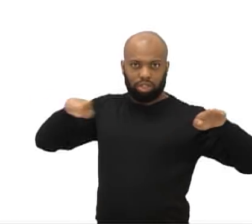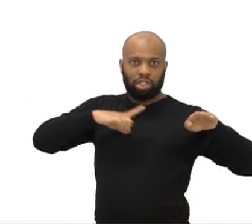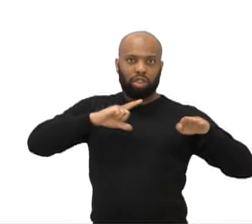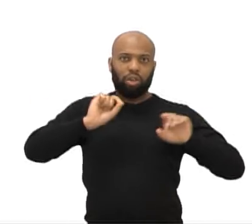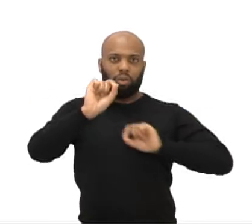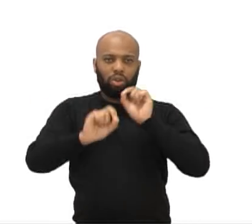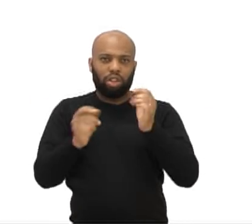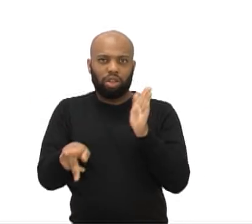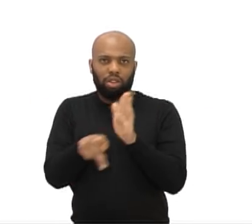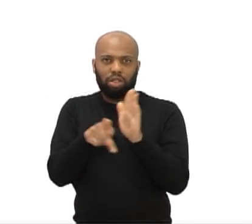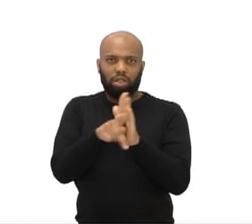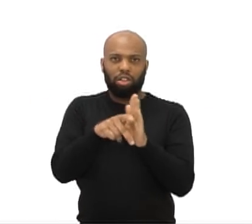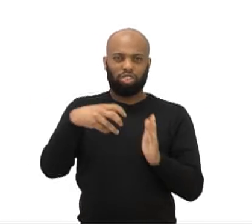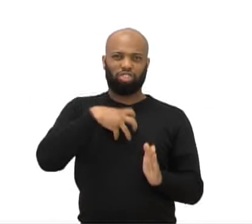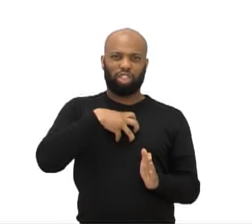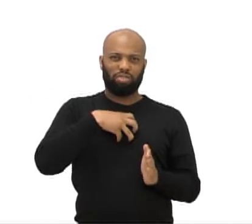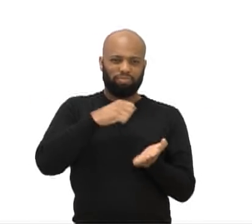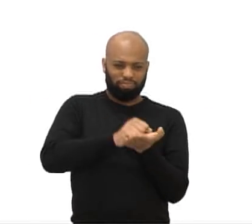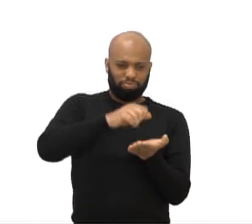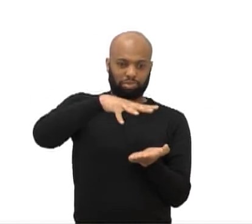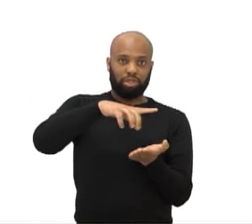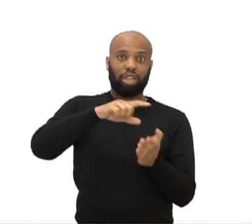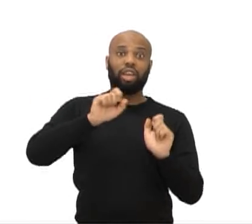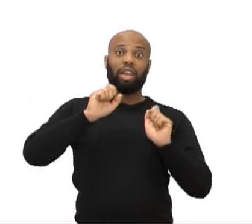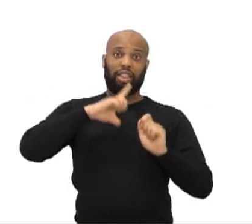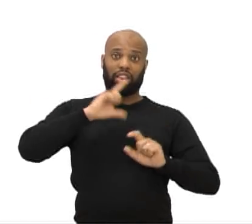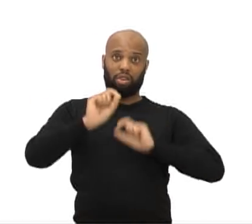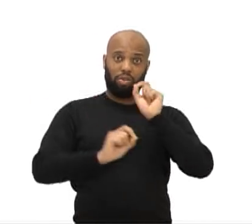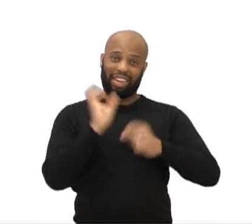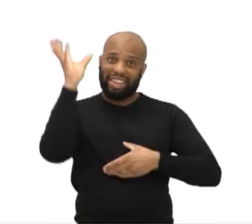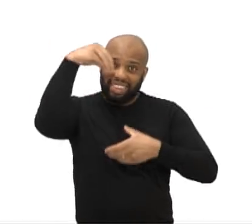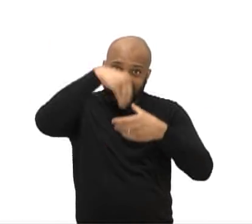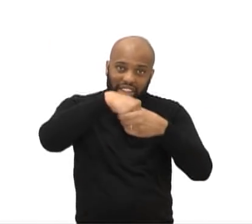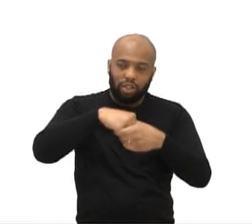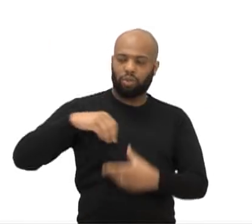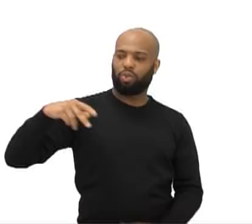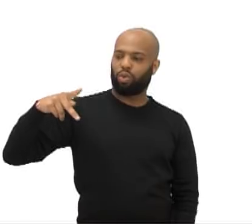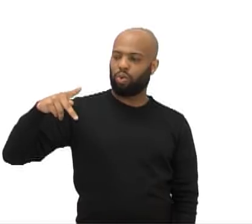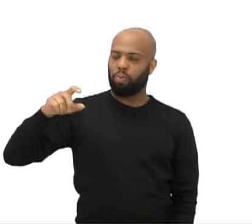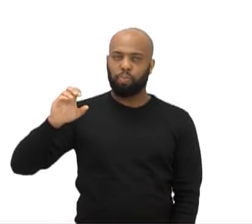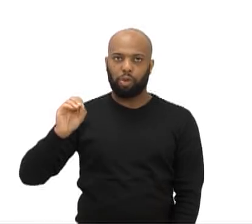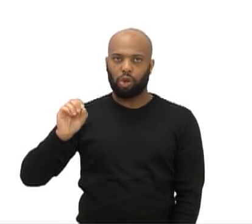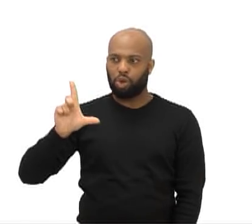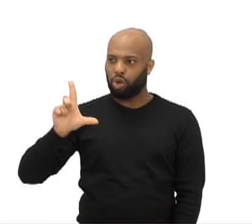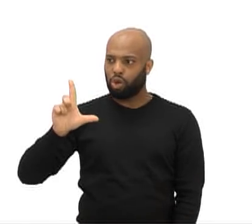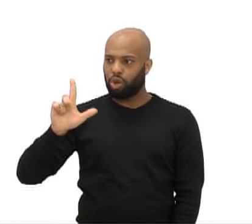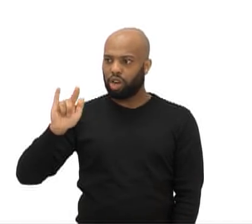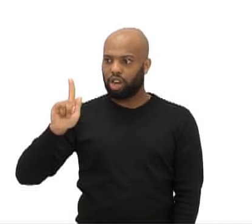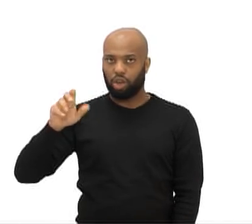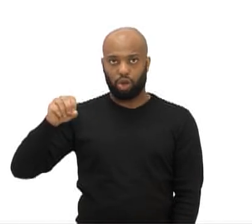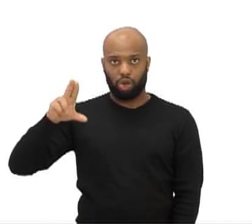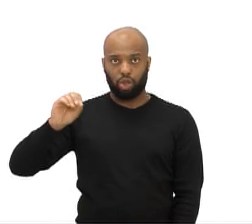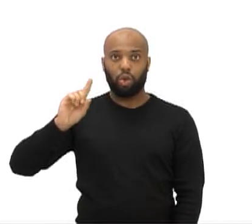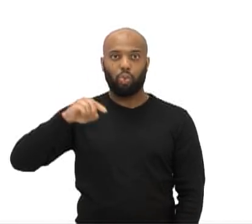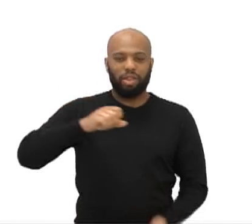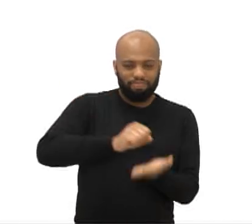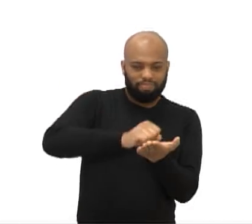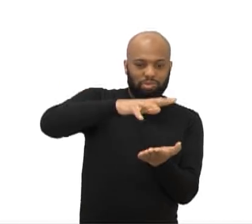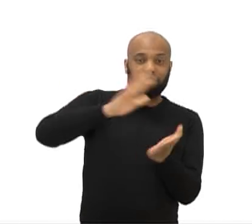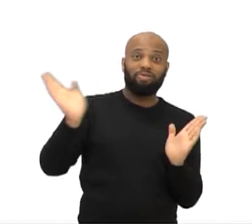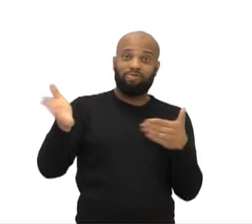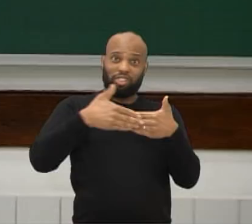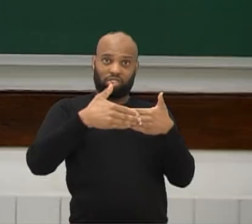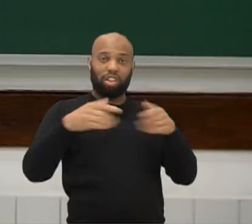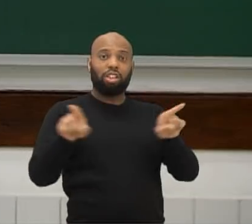da figura. Um polígono pode ter mais de um eixo de simetria e simetria de